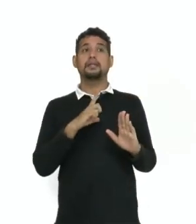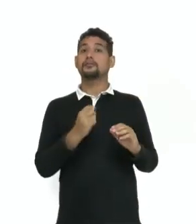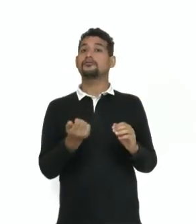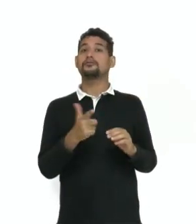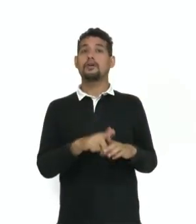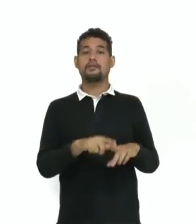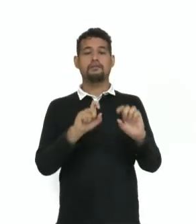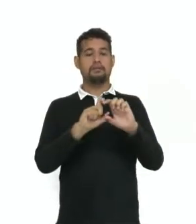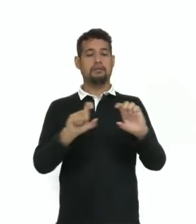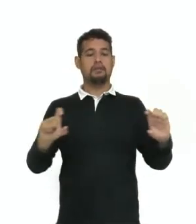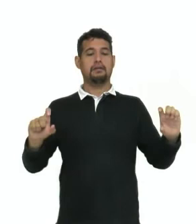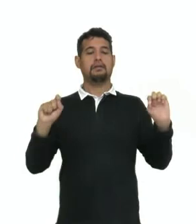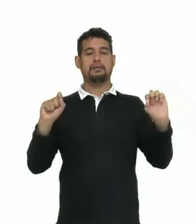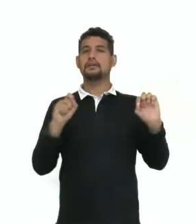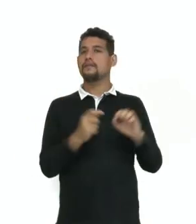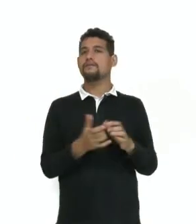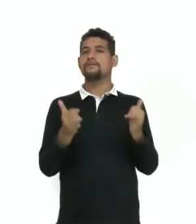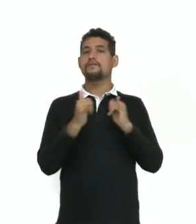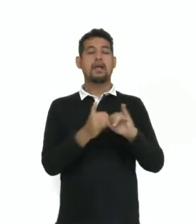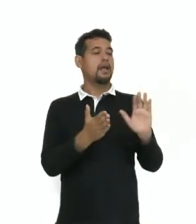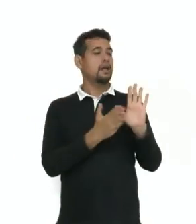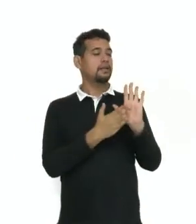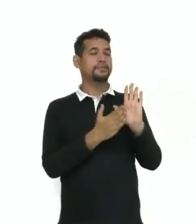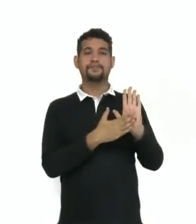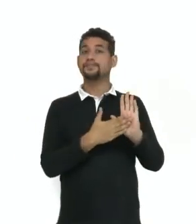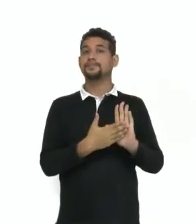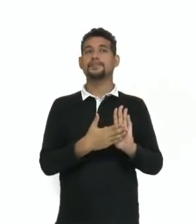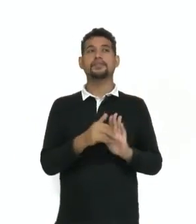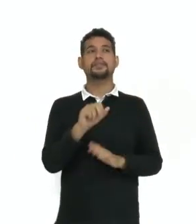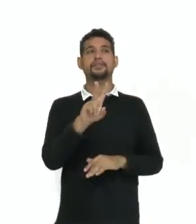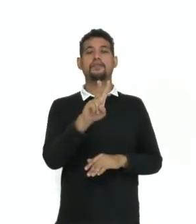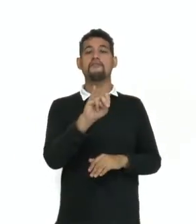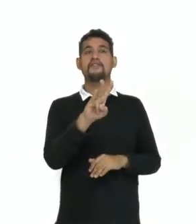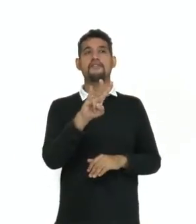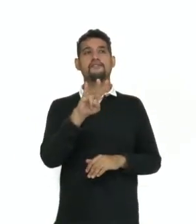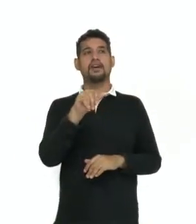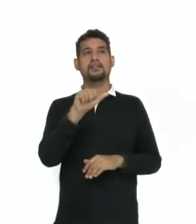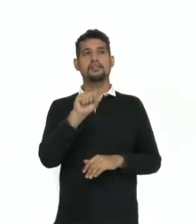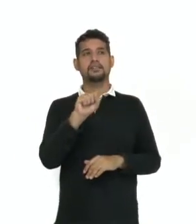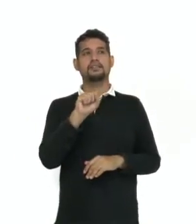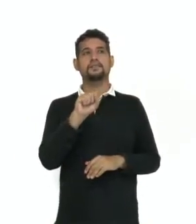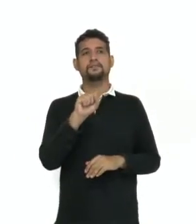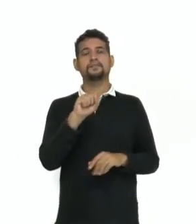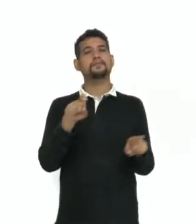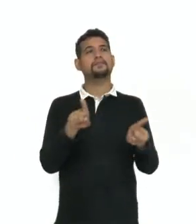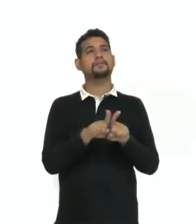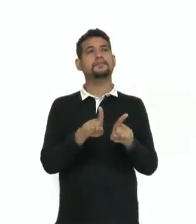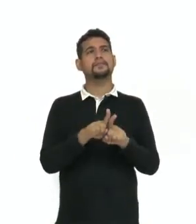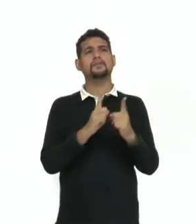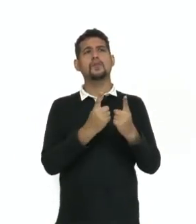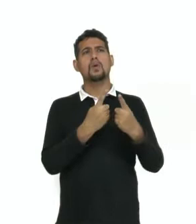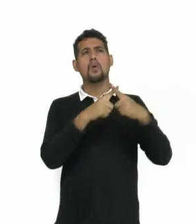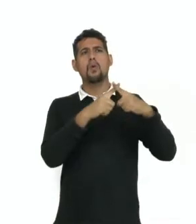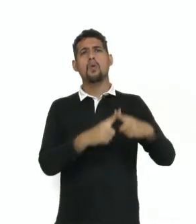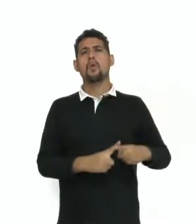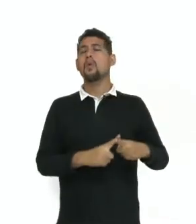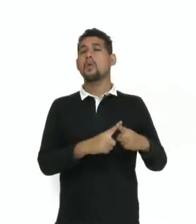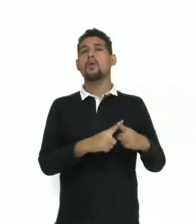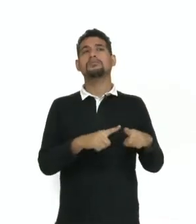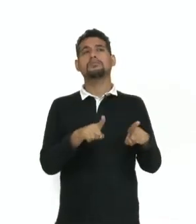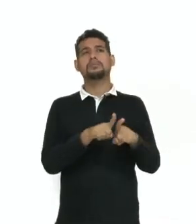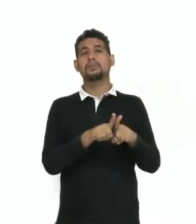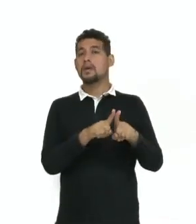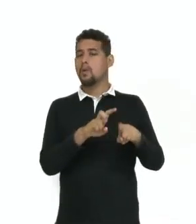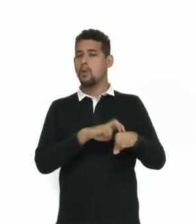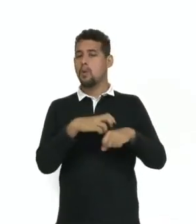manchete, né, que diz assim: campanha das vivas para o governo do Paraná contra o coronavírus viraliza em